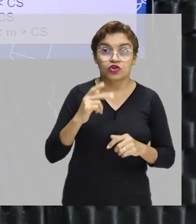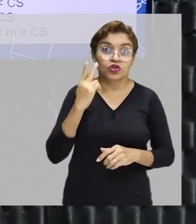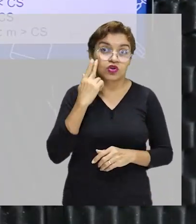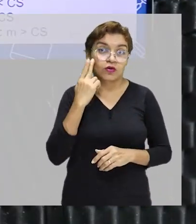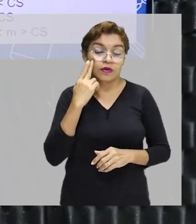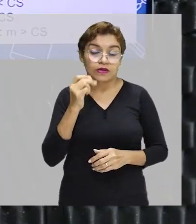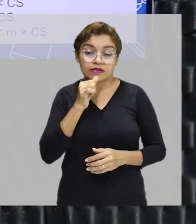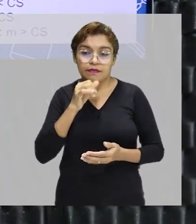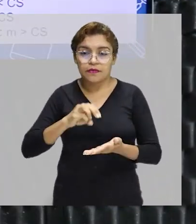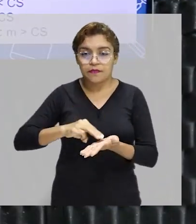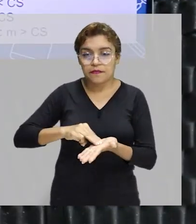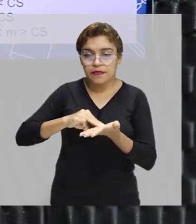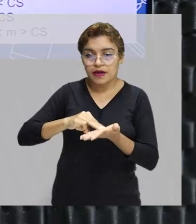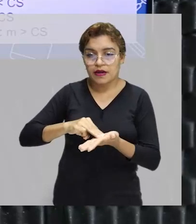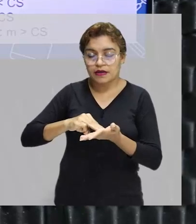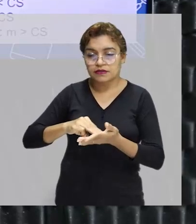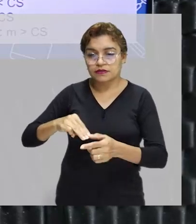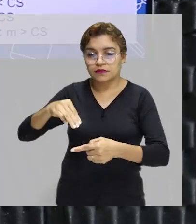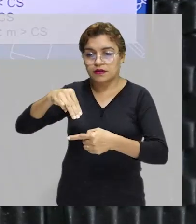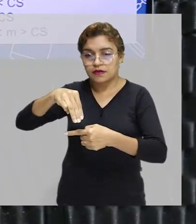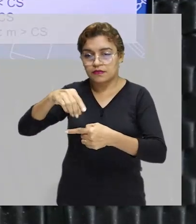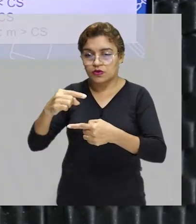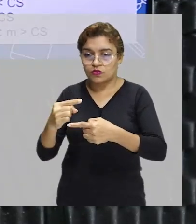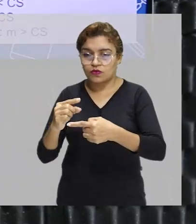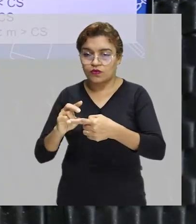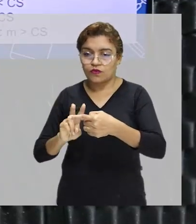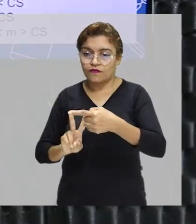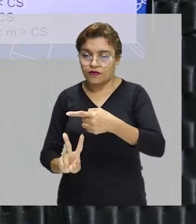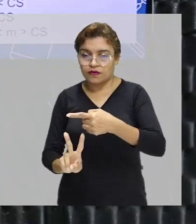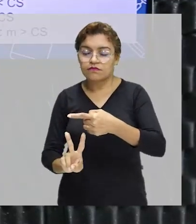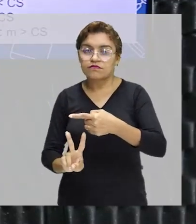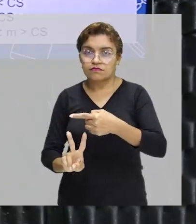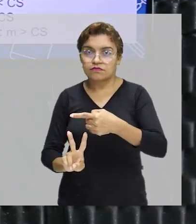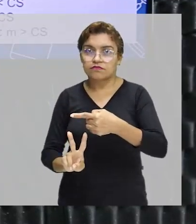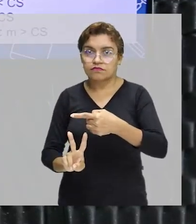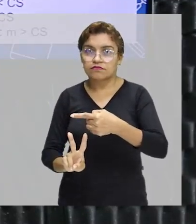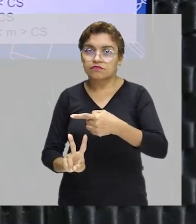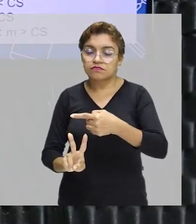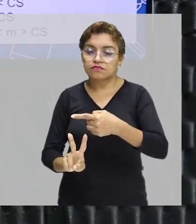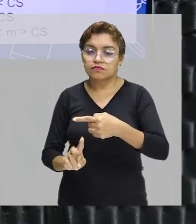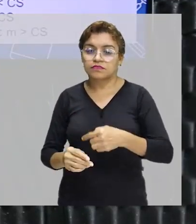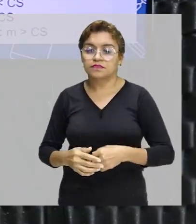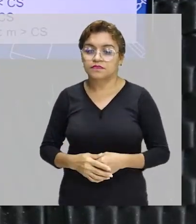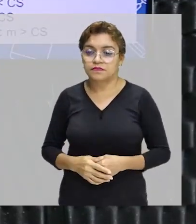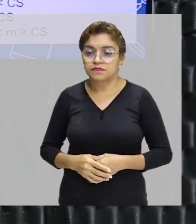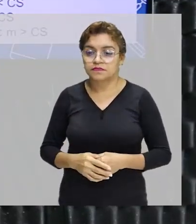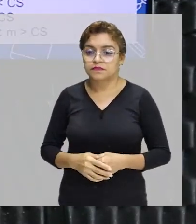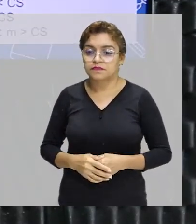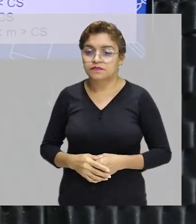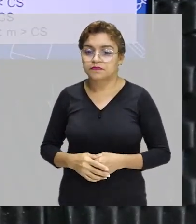massa do soluto dissolvido pelo volume da solução, eu também posso chamar de gramas por litro,